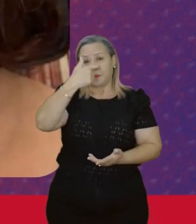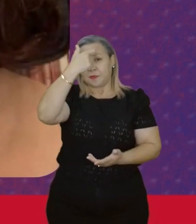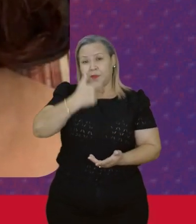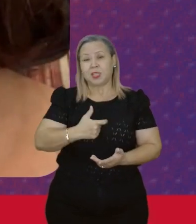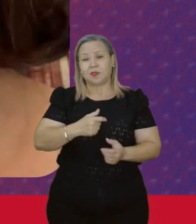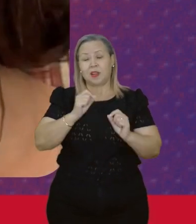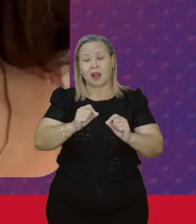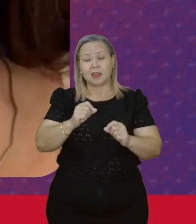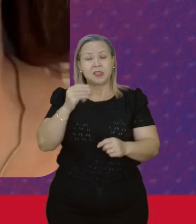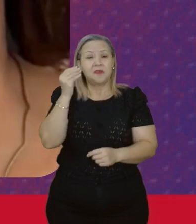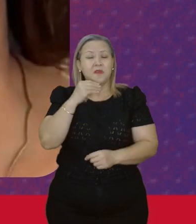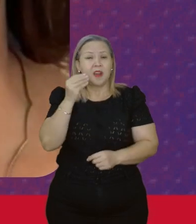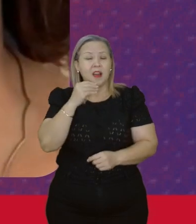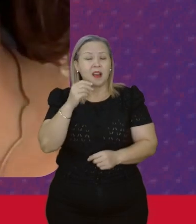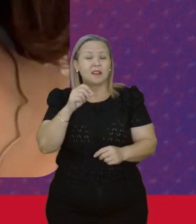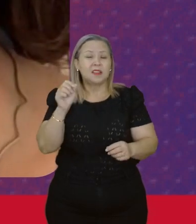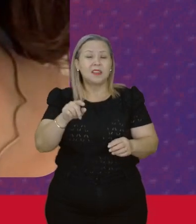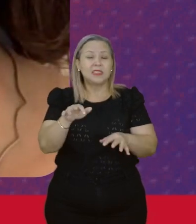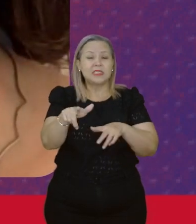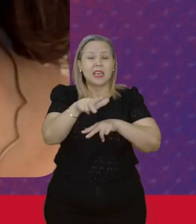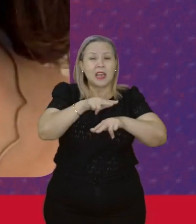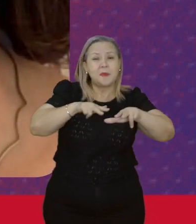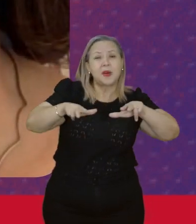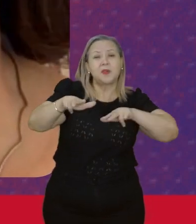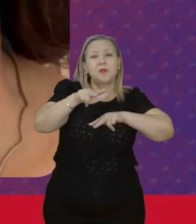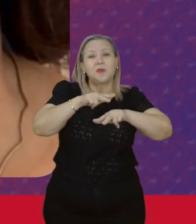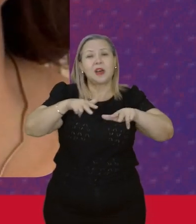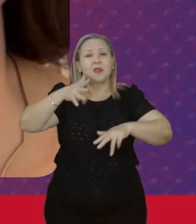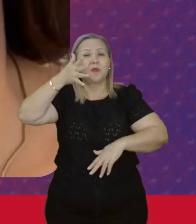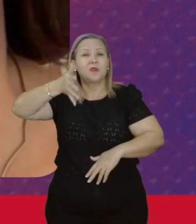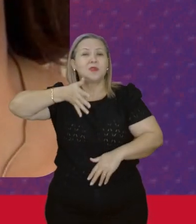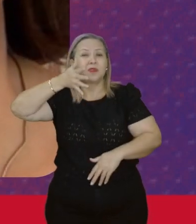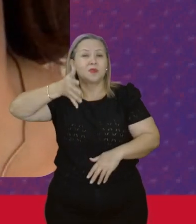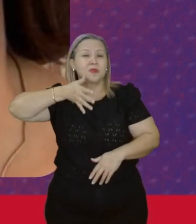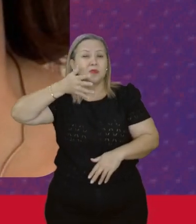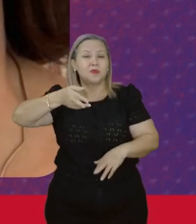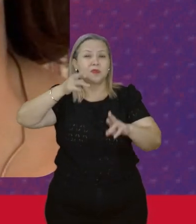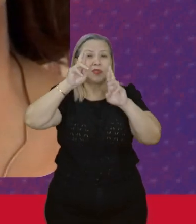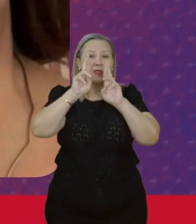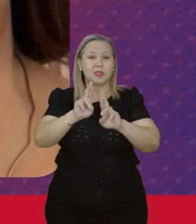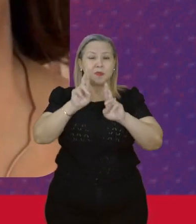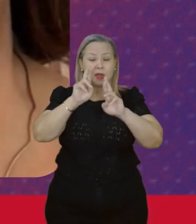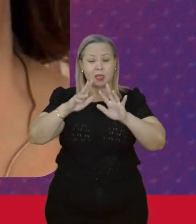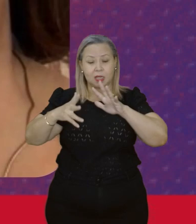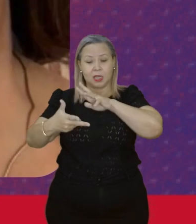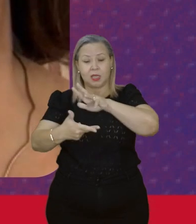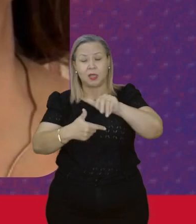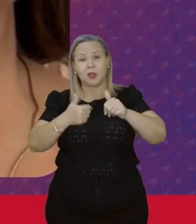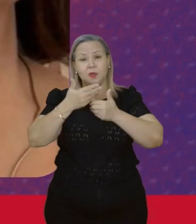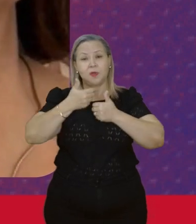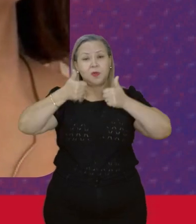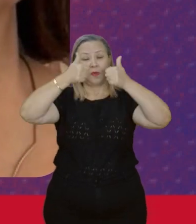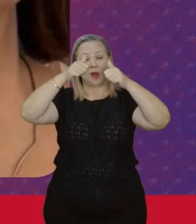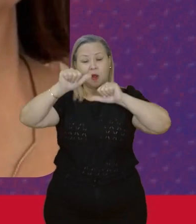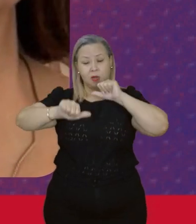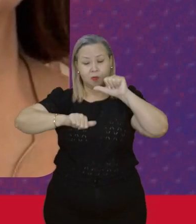facilmente manipuláveis por discursos de esperança de um mundo melhor e de